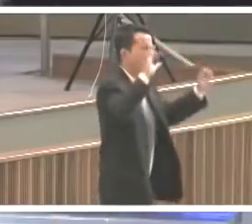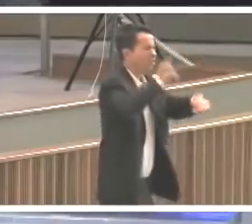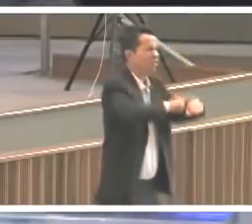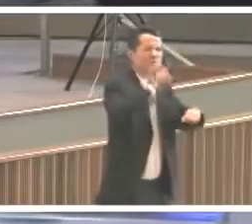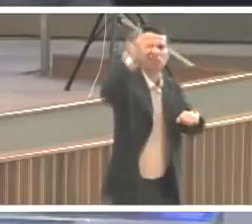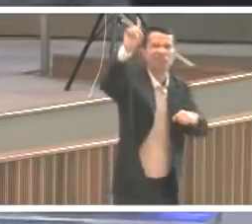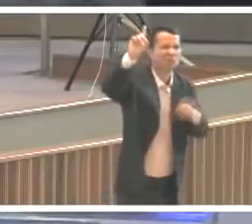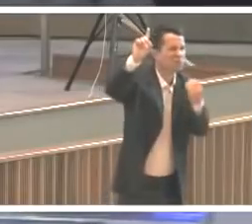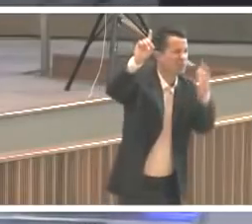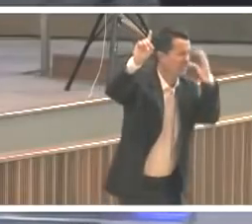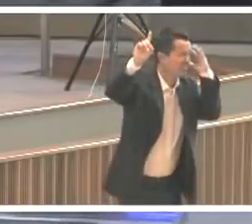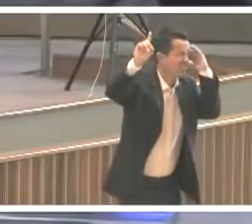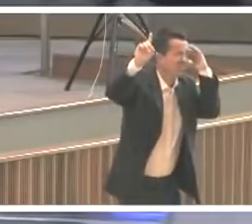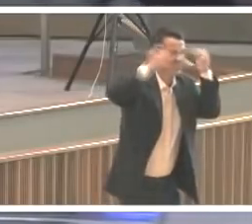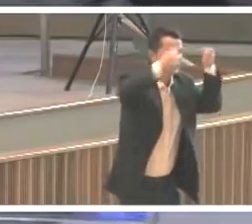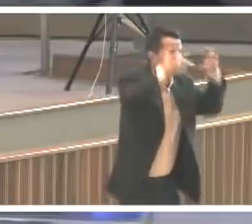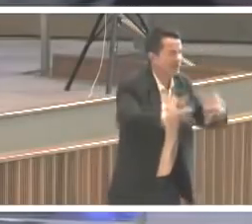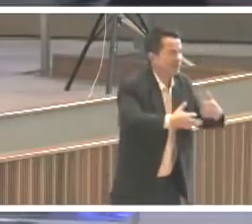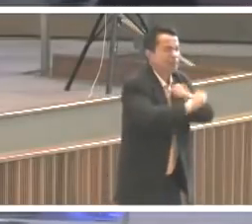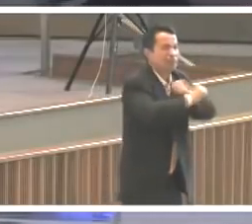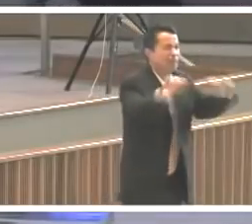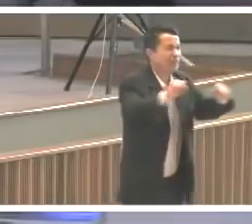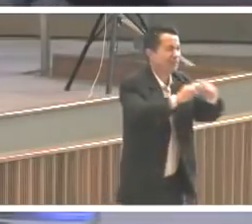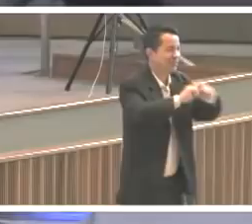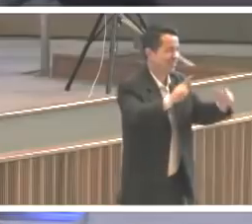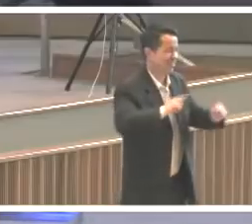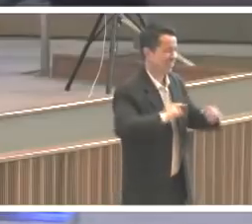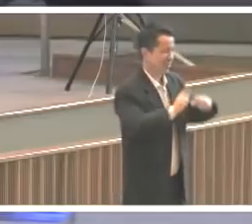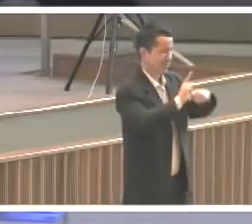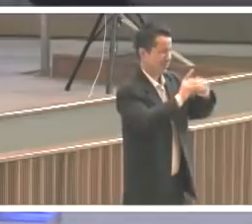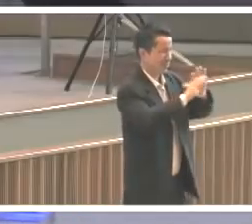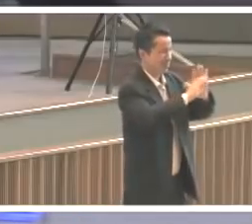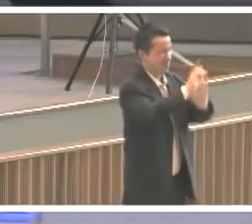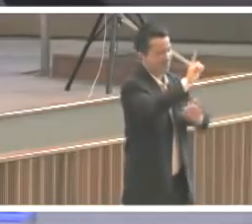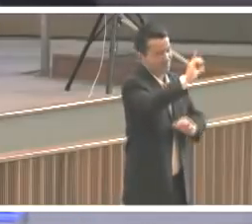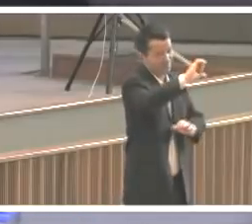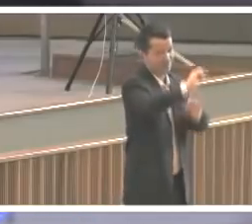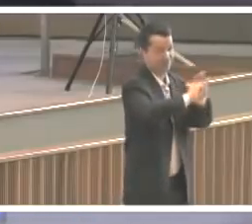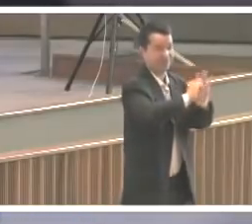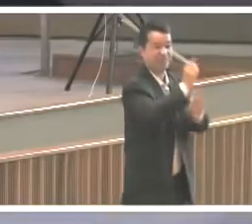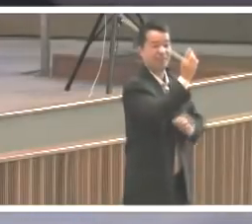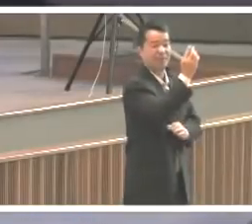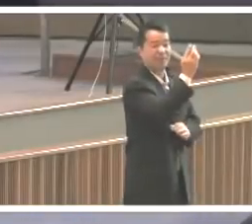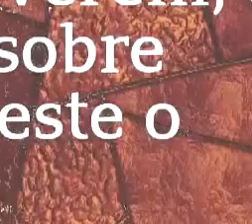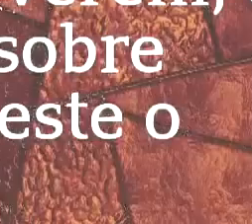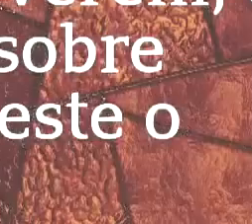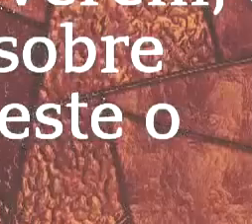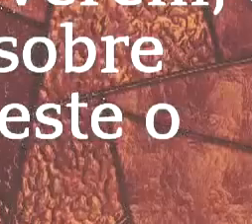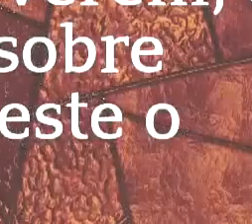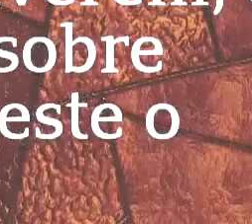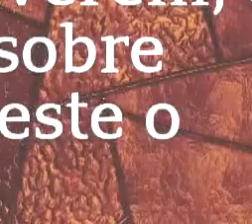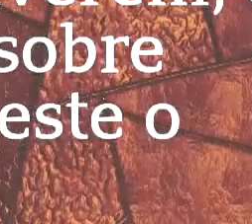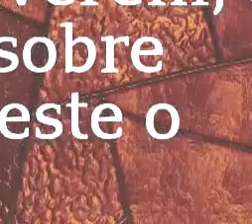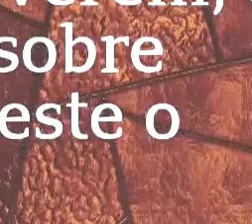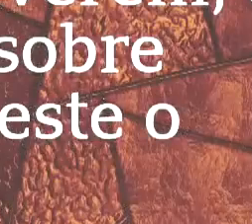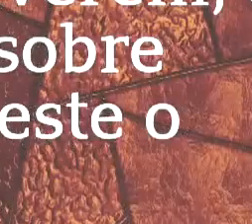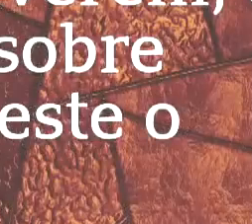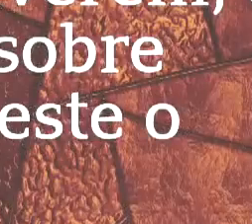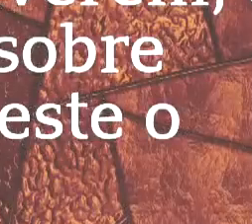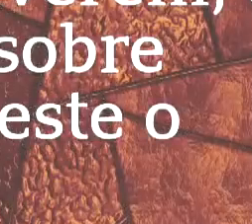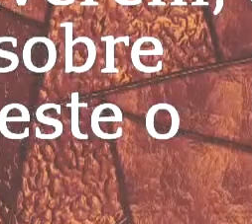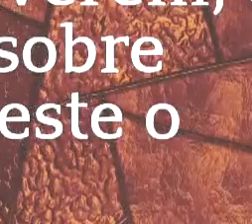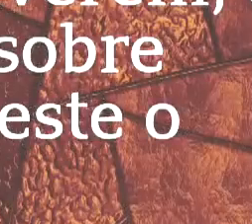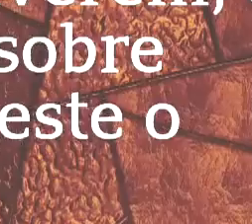nossa direção. E Lucas 19, versículos 43 e 44 dizem assim: porque dias